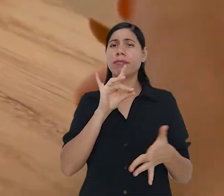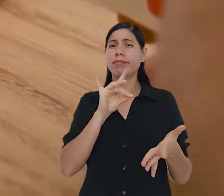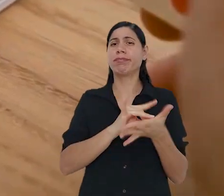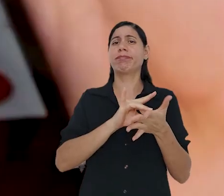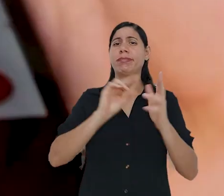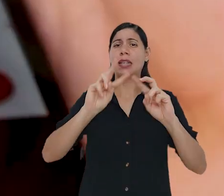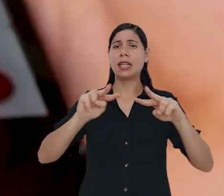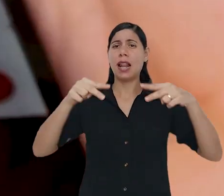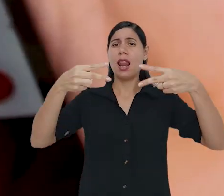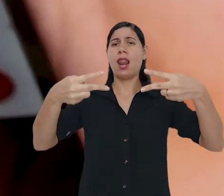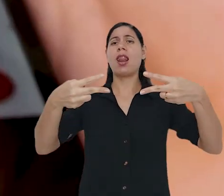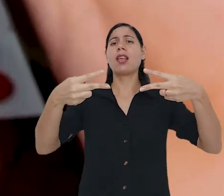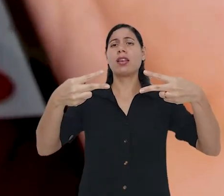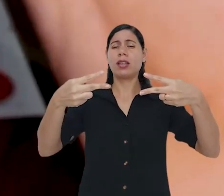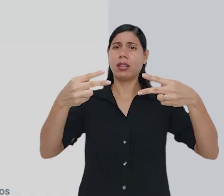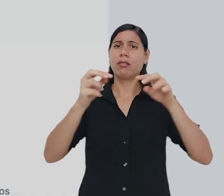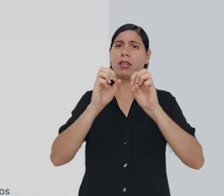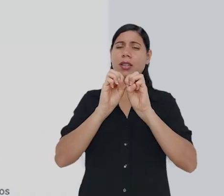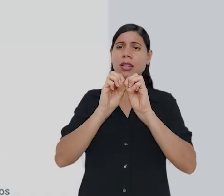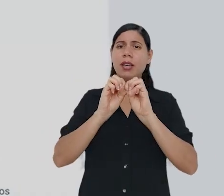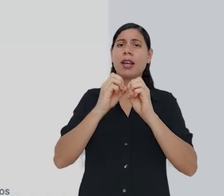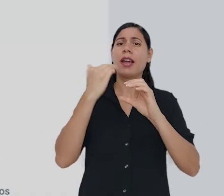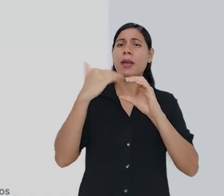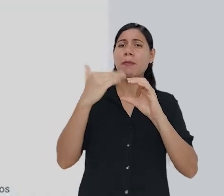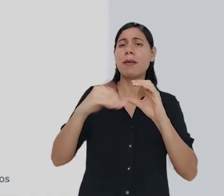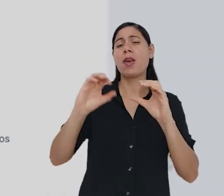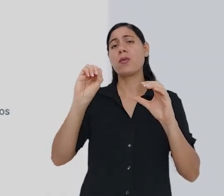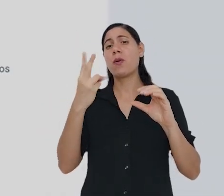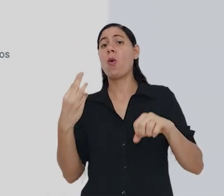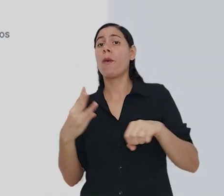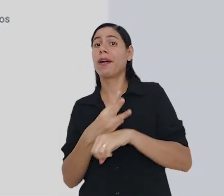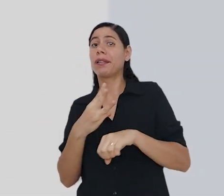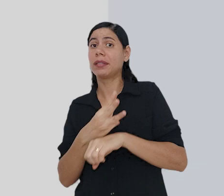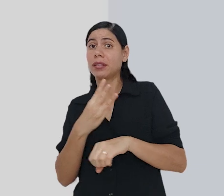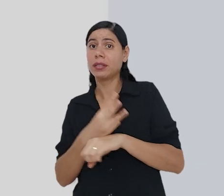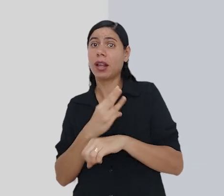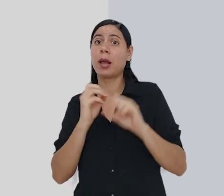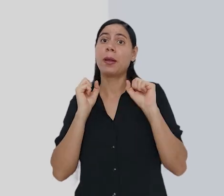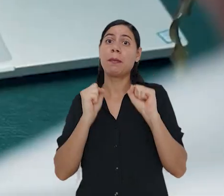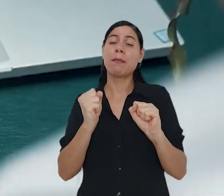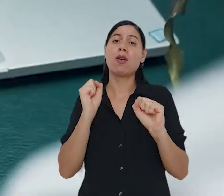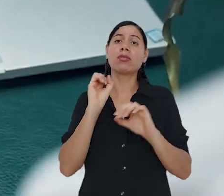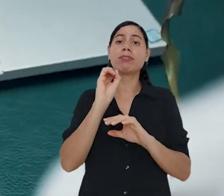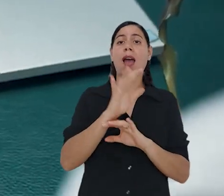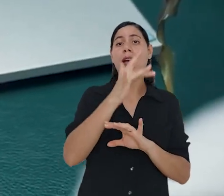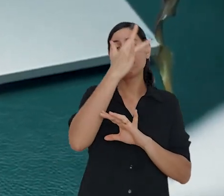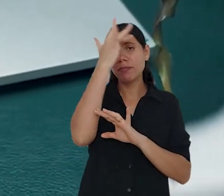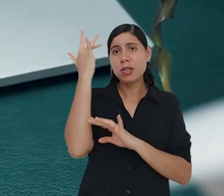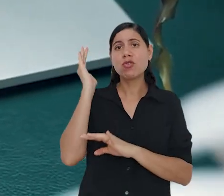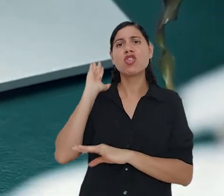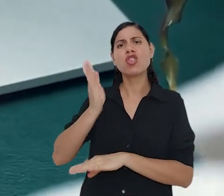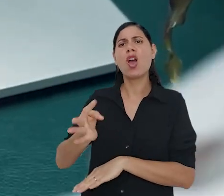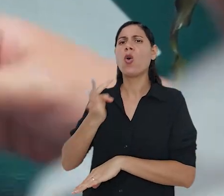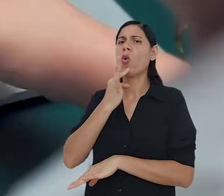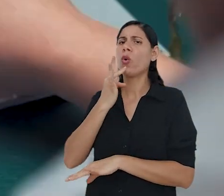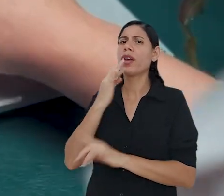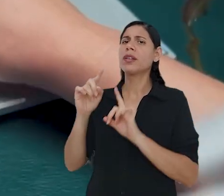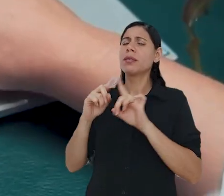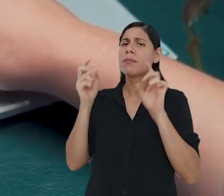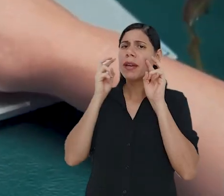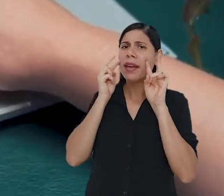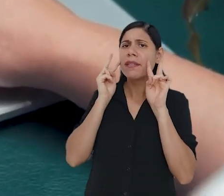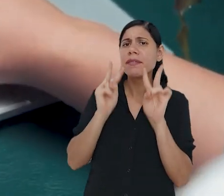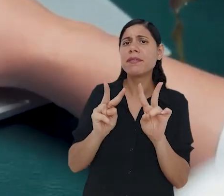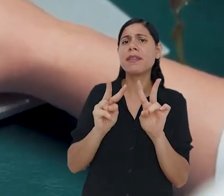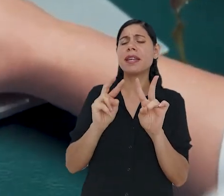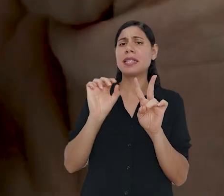links recebidos via e-mail ou no WhatsApp, mesmo que tenham sido enviados por pessoas conhecidas. Verifica